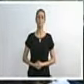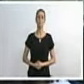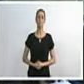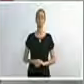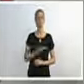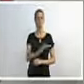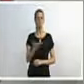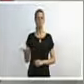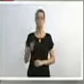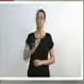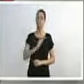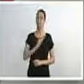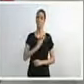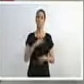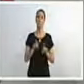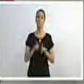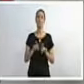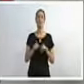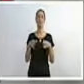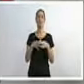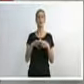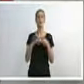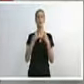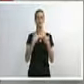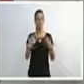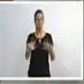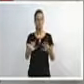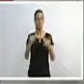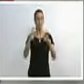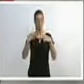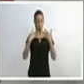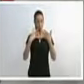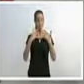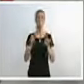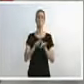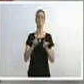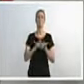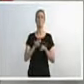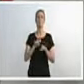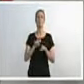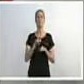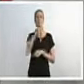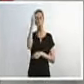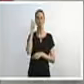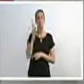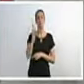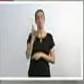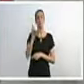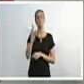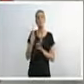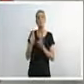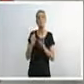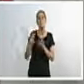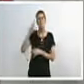Colegas vereadores, distinta plateia que nos assiste aqui, em especial, que está aqui na sala ao lado do nosso coronel